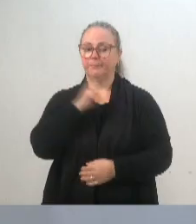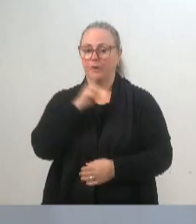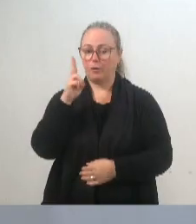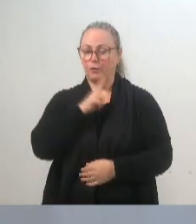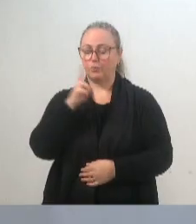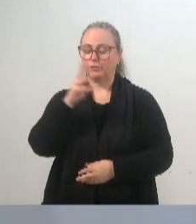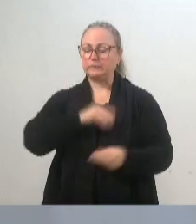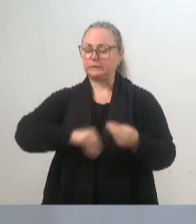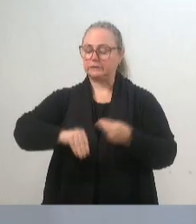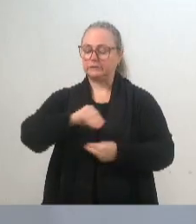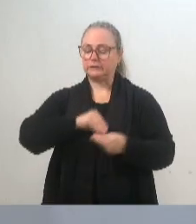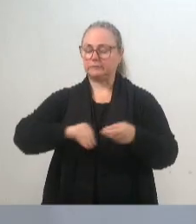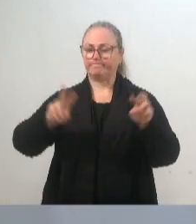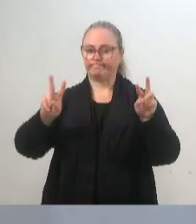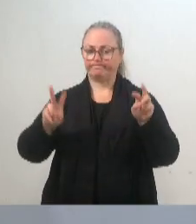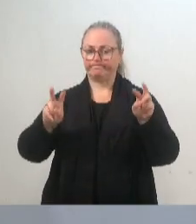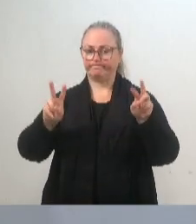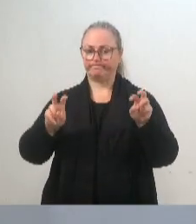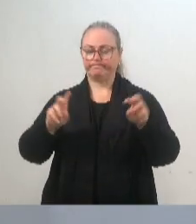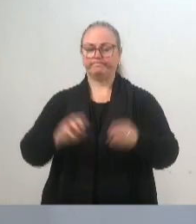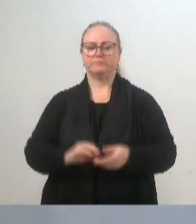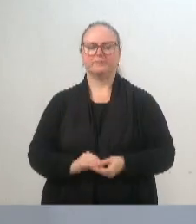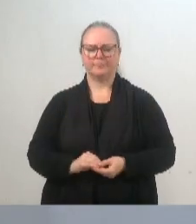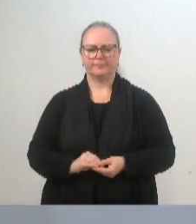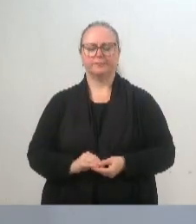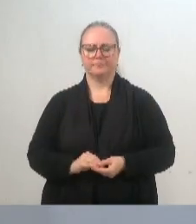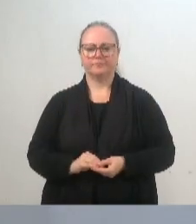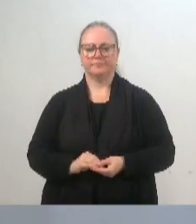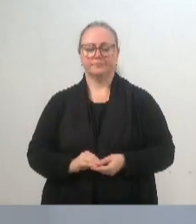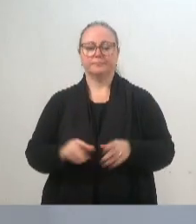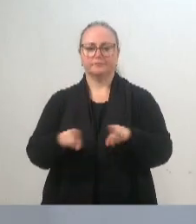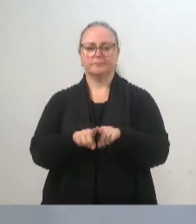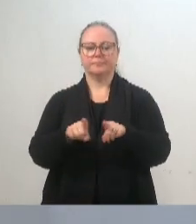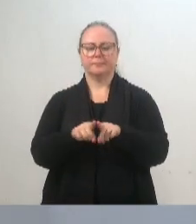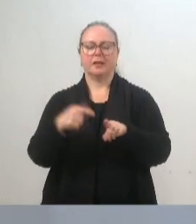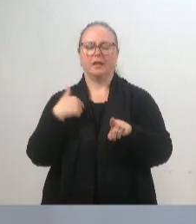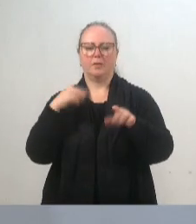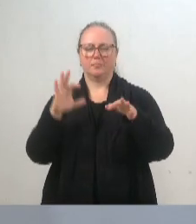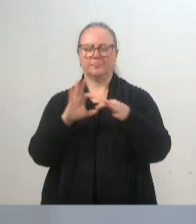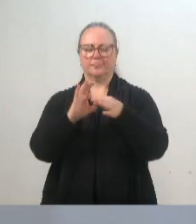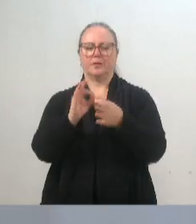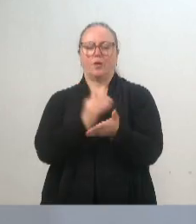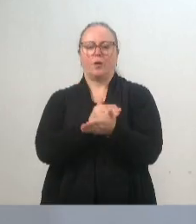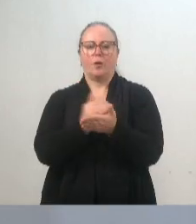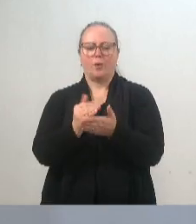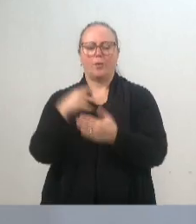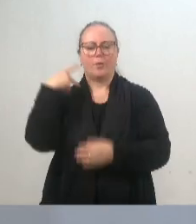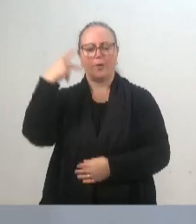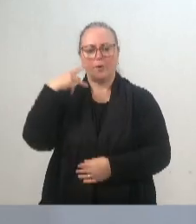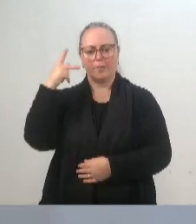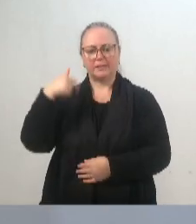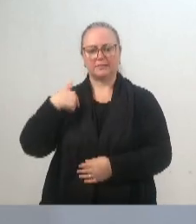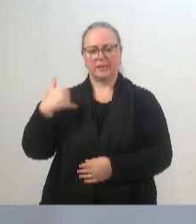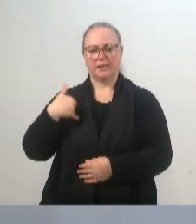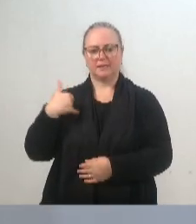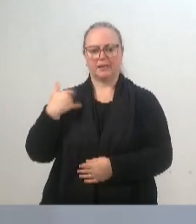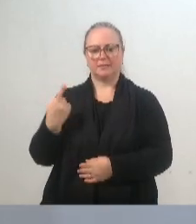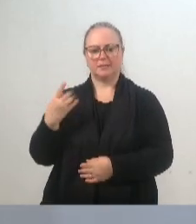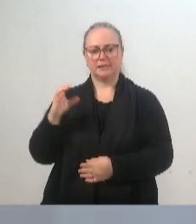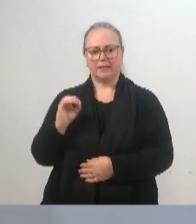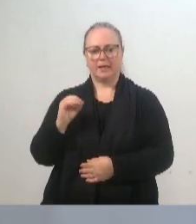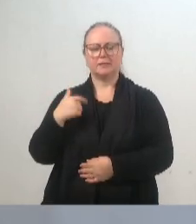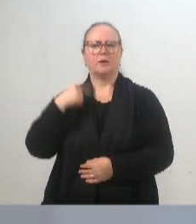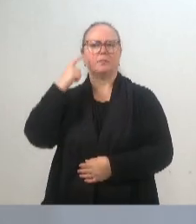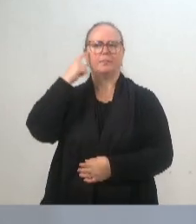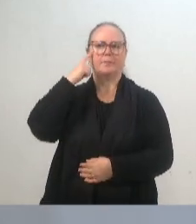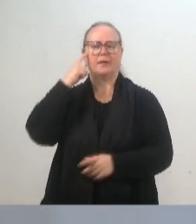esses assuntos, porque, presidente, inclusive, quando eu me envolvi com a política pela primeira vez, há 10 anos, eu tinha a impressão de que eu poderia melhorar o